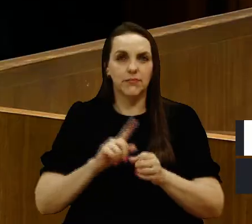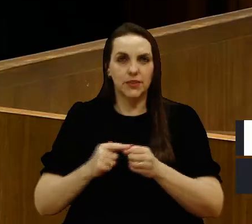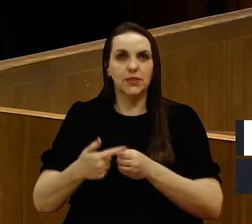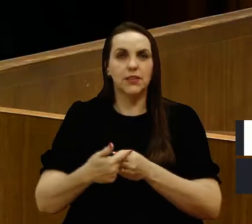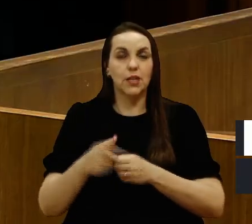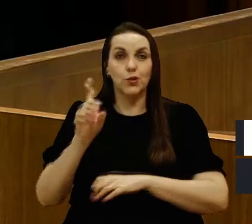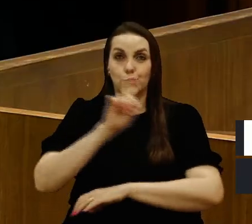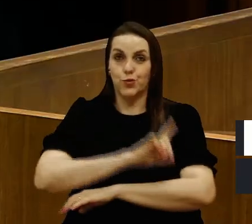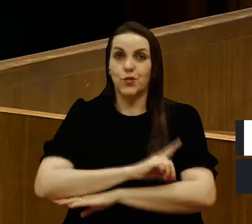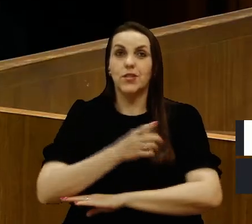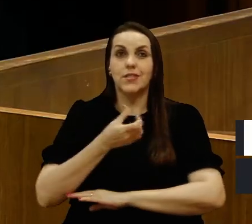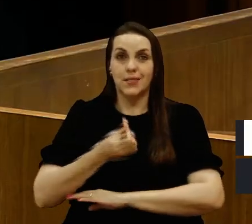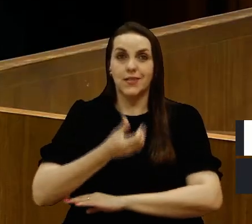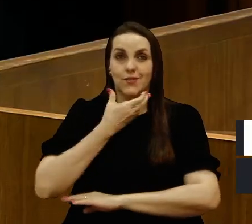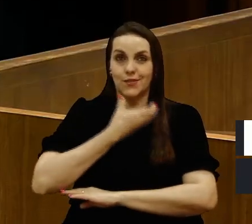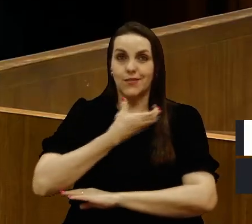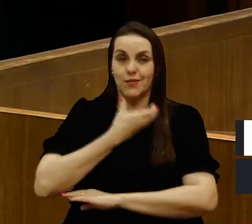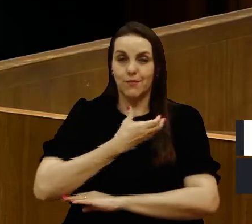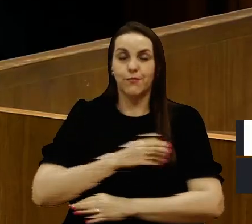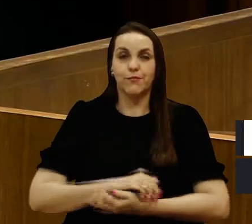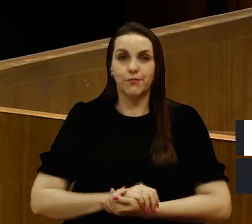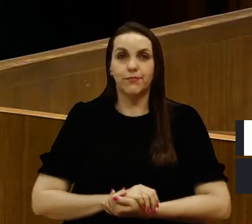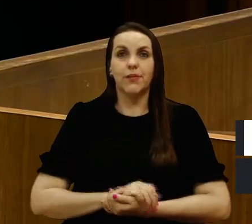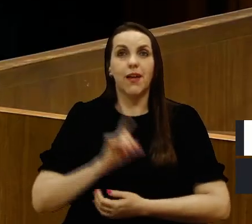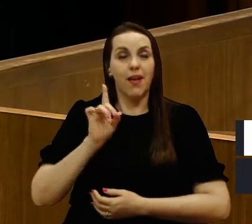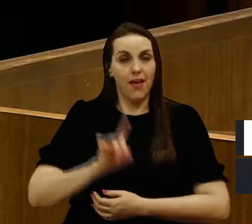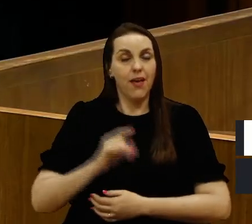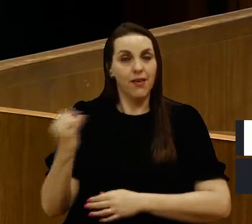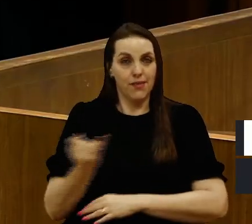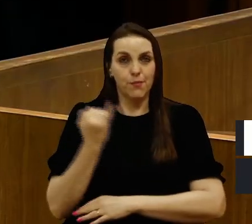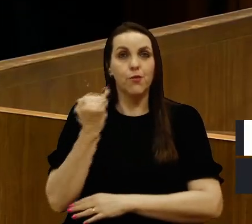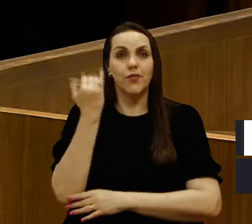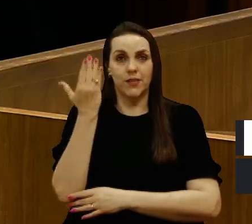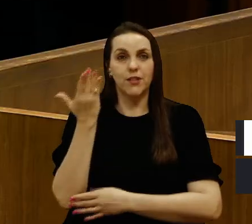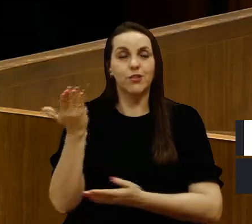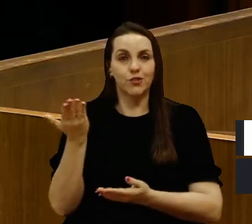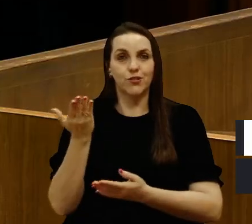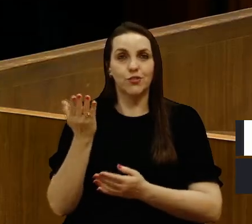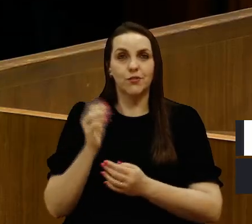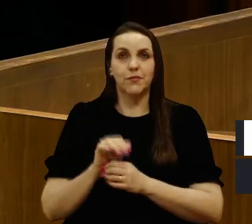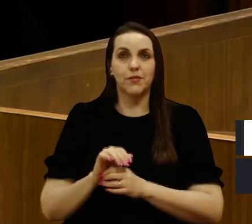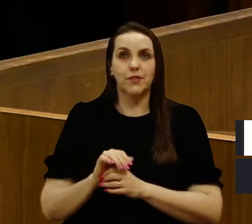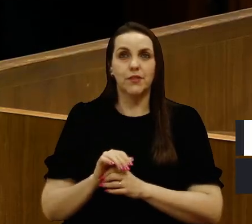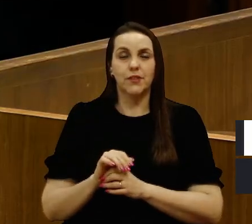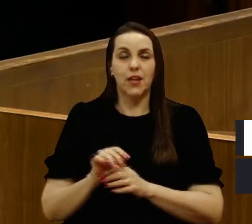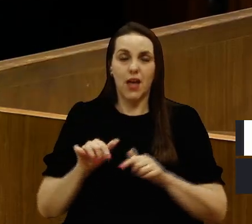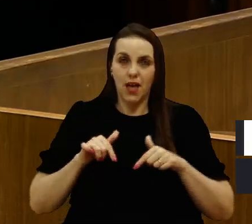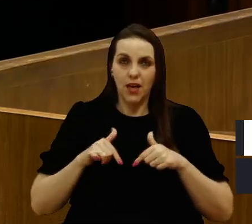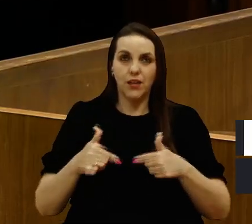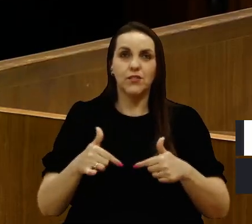dia 6 de dezembro, é uma data importante dentro desses dias de